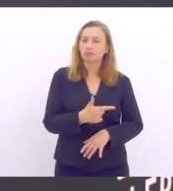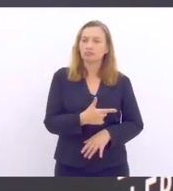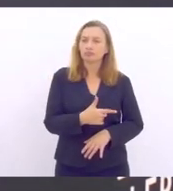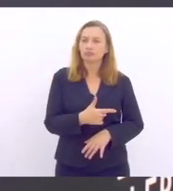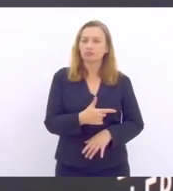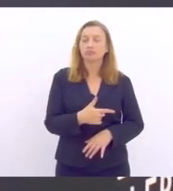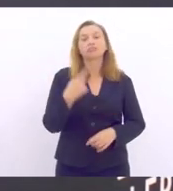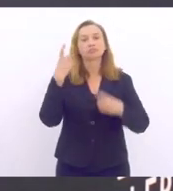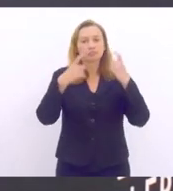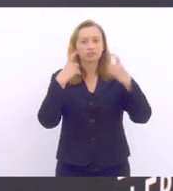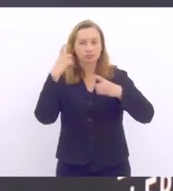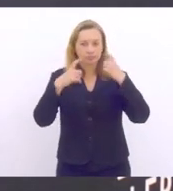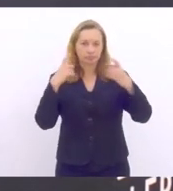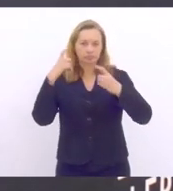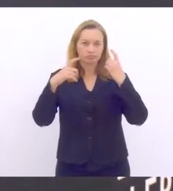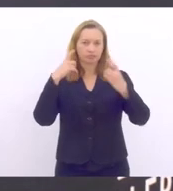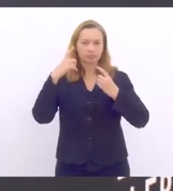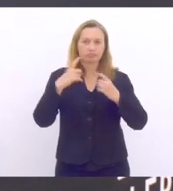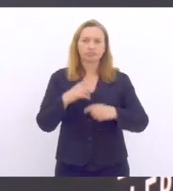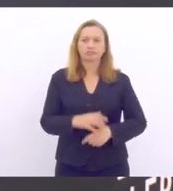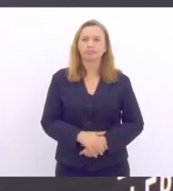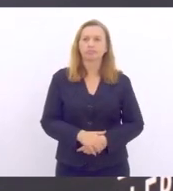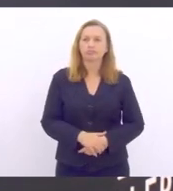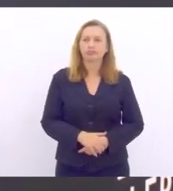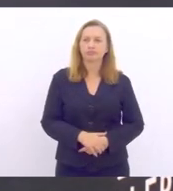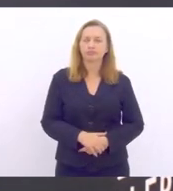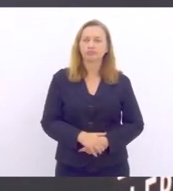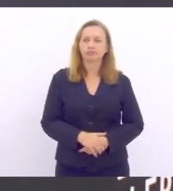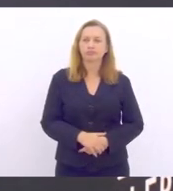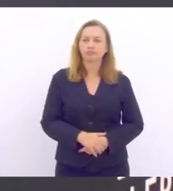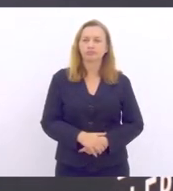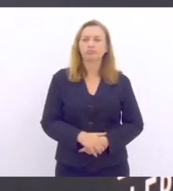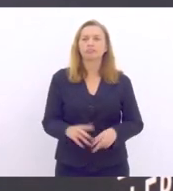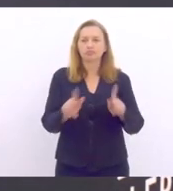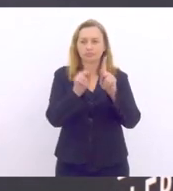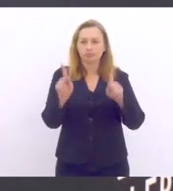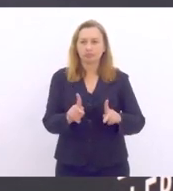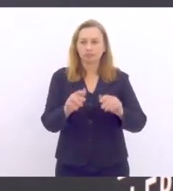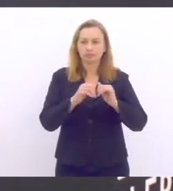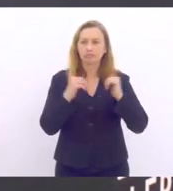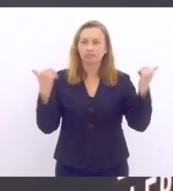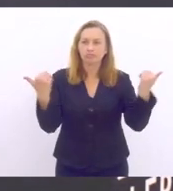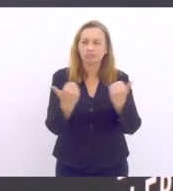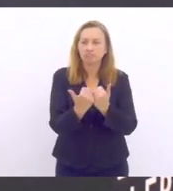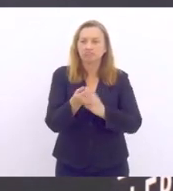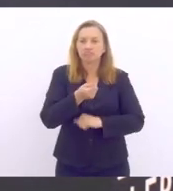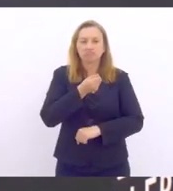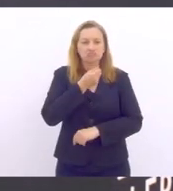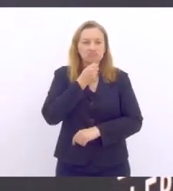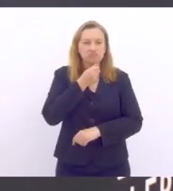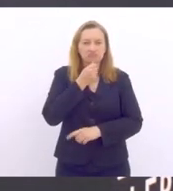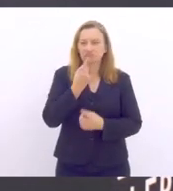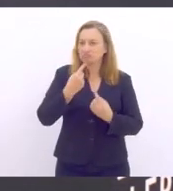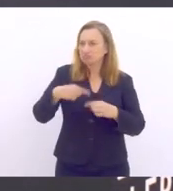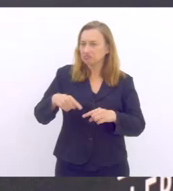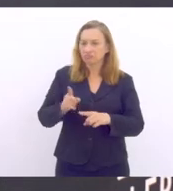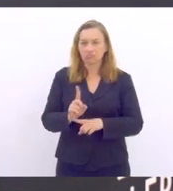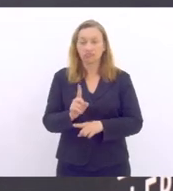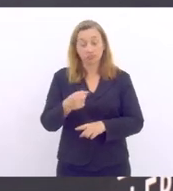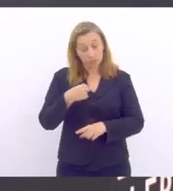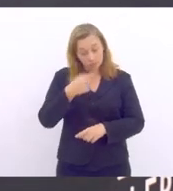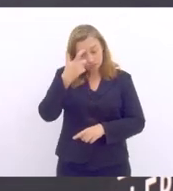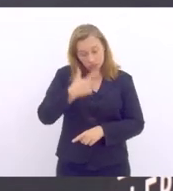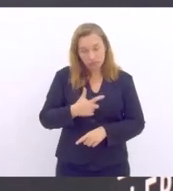a preocupação em estabelecer a paz nos estádios. Ninguém aqui é contra isso. Eu sou